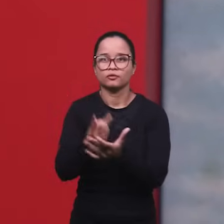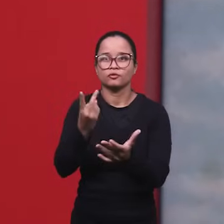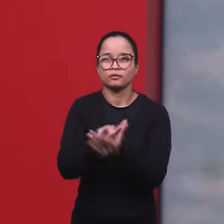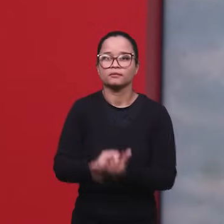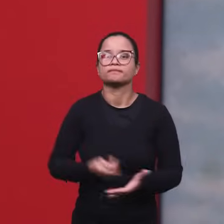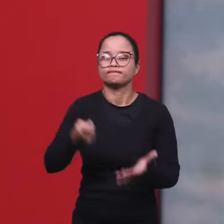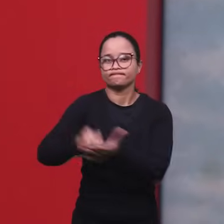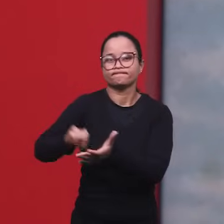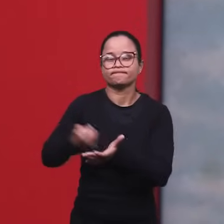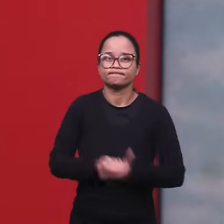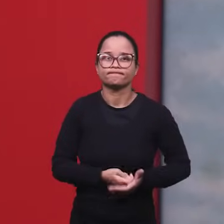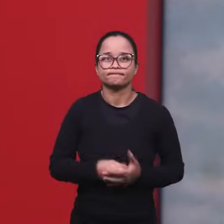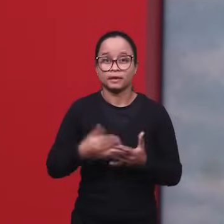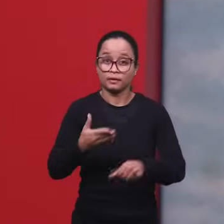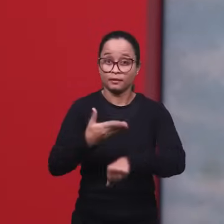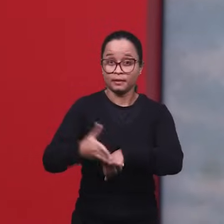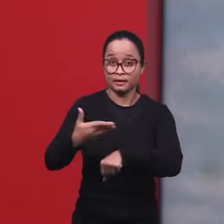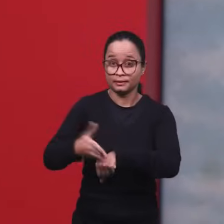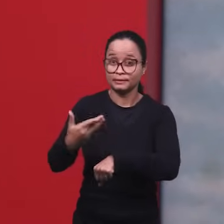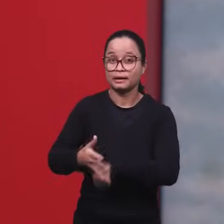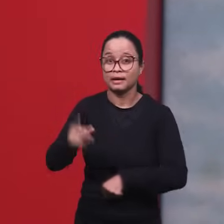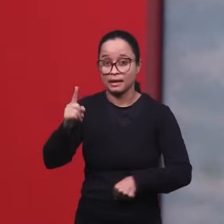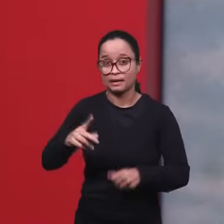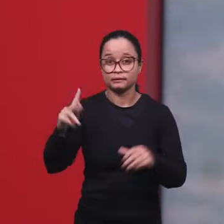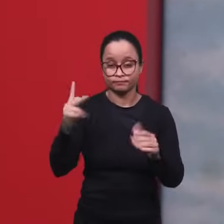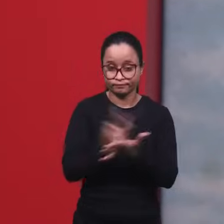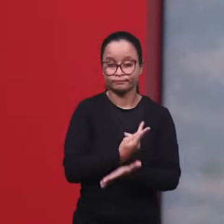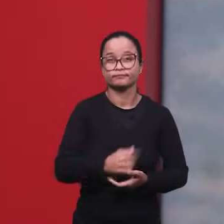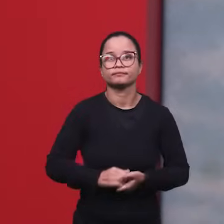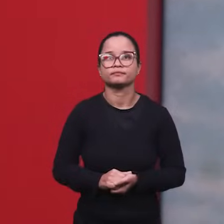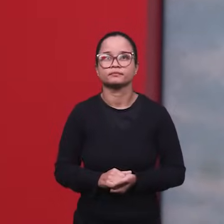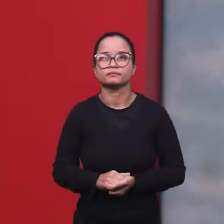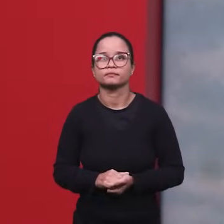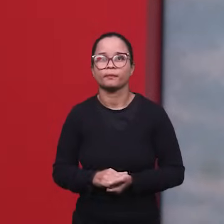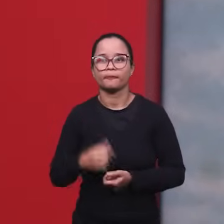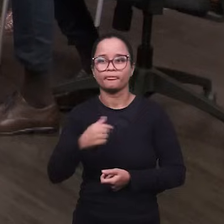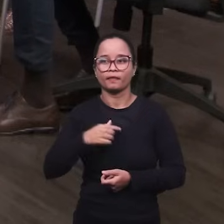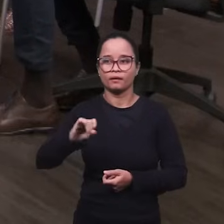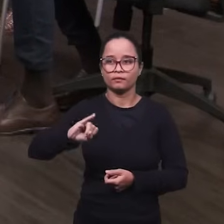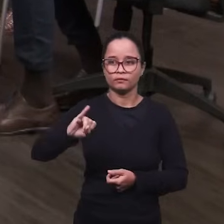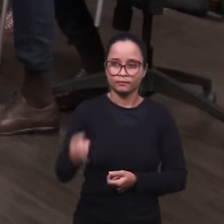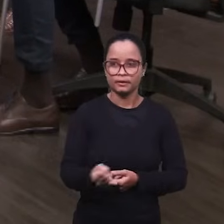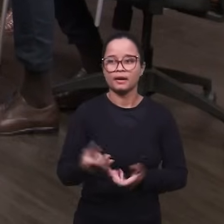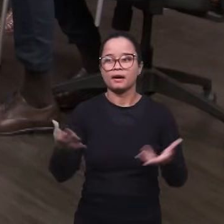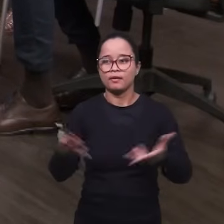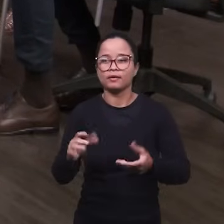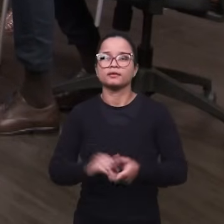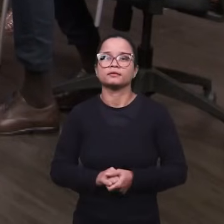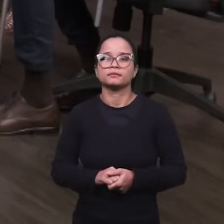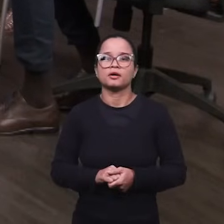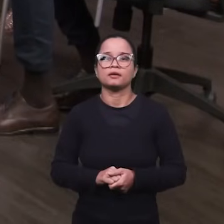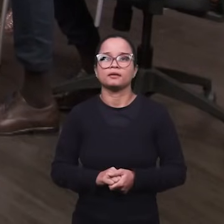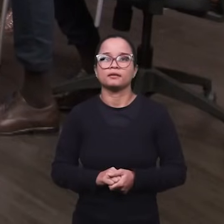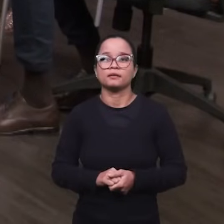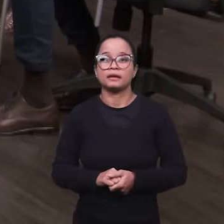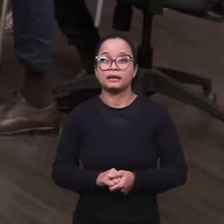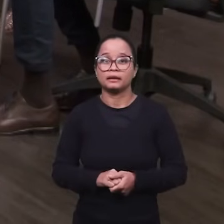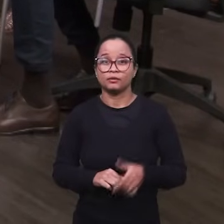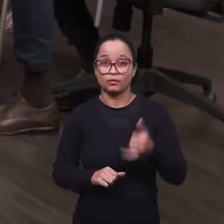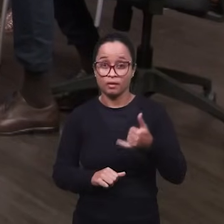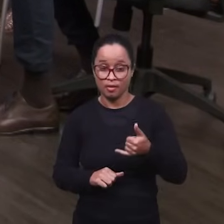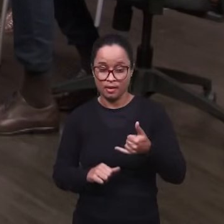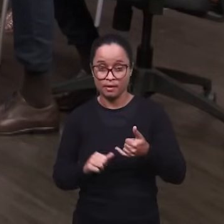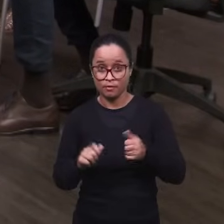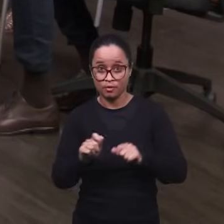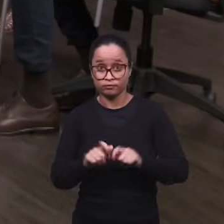podem continuar na contribuição. Então, assim, na prática é assim que acontece. Eu aproveitei e abri aqui no meu celular os